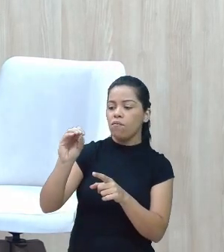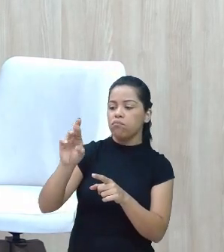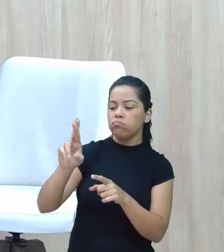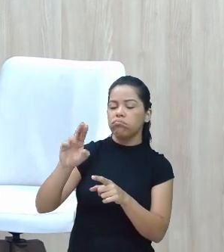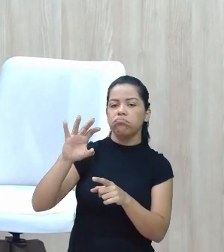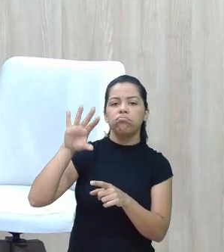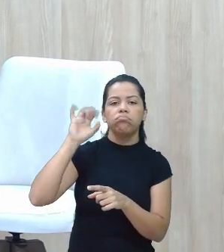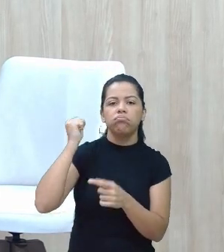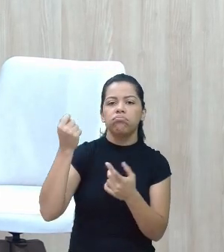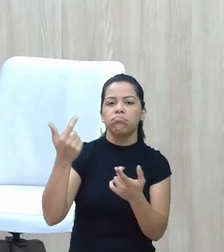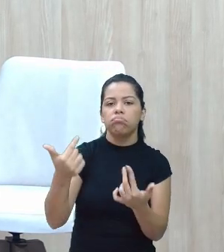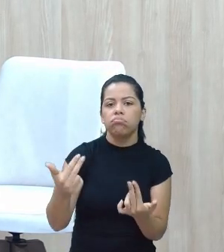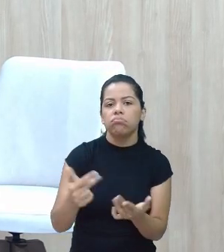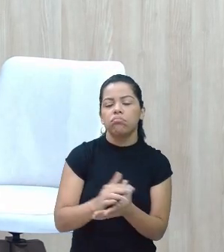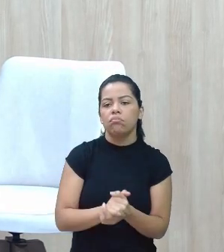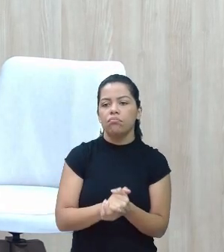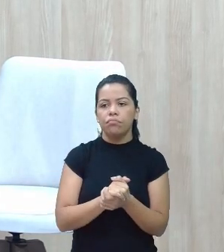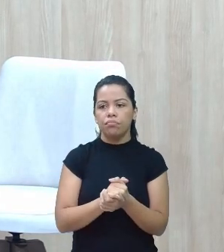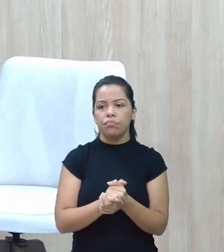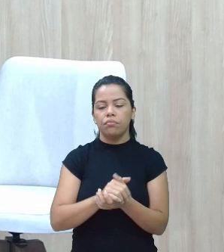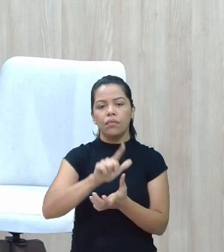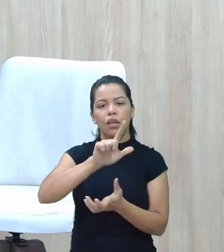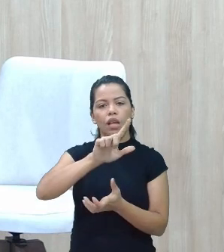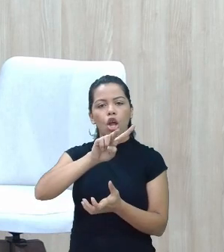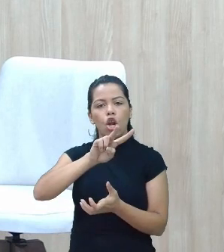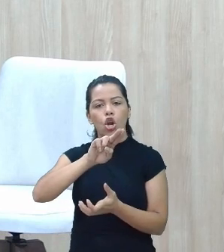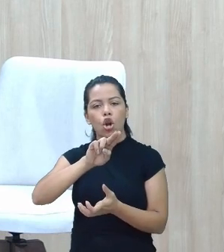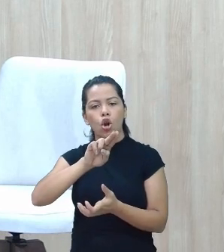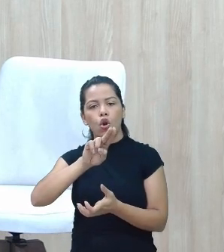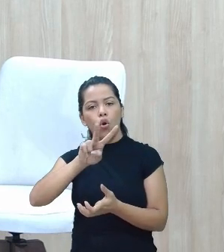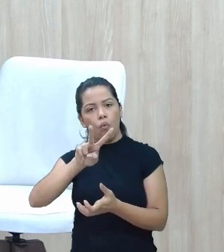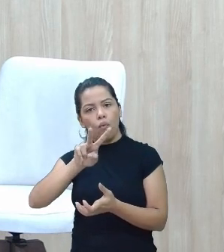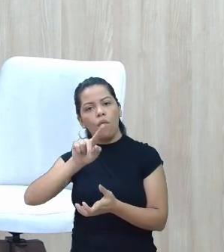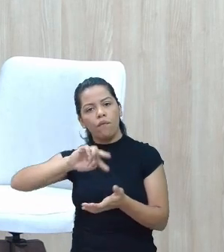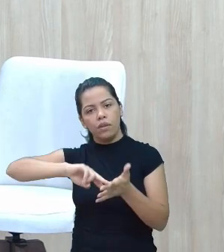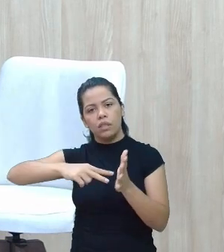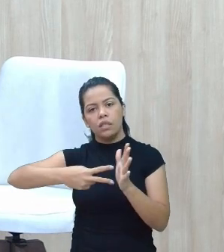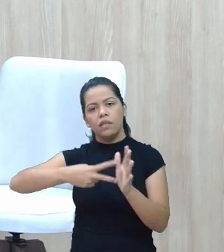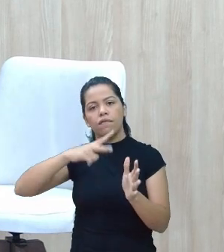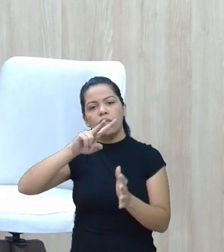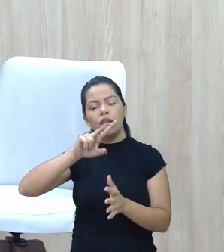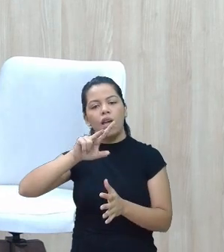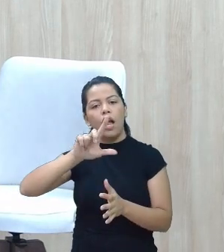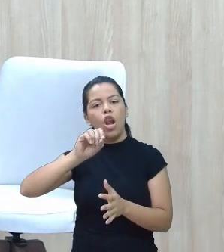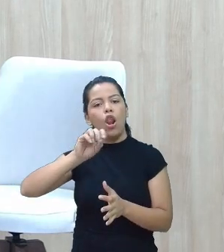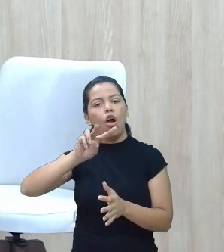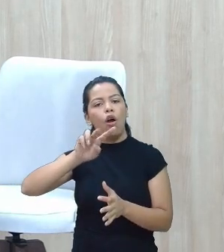de escrever L-O-V-E, love, escreveu somente 3 letras. Então você vai economizando espaço aqui.